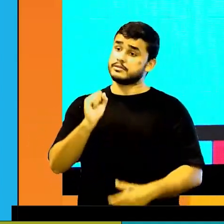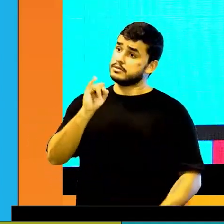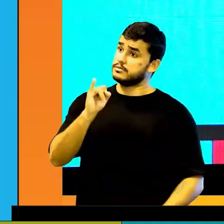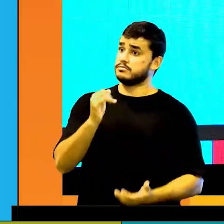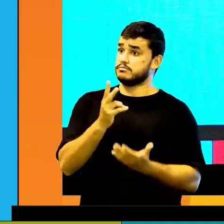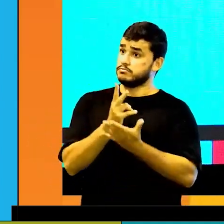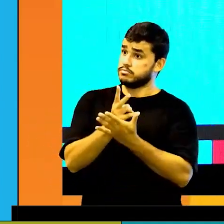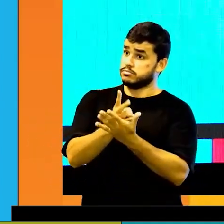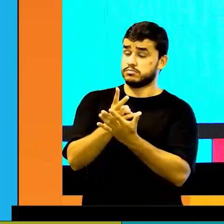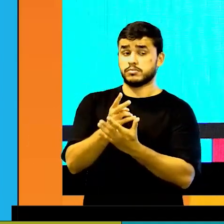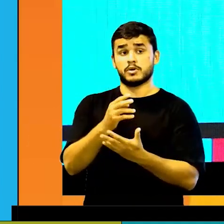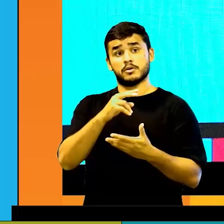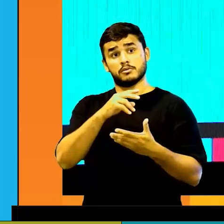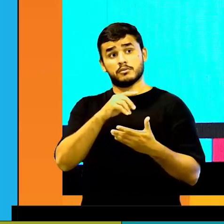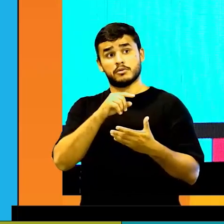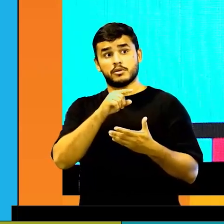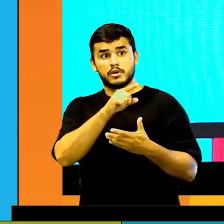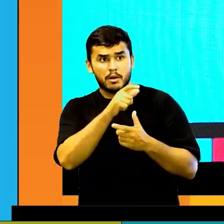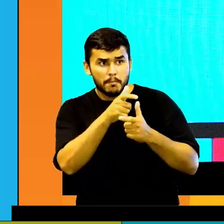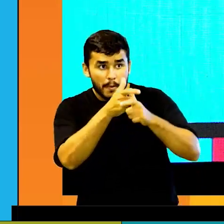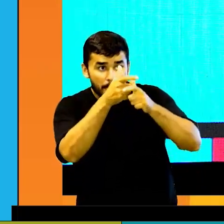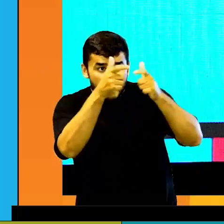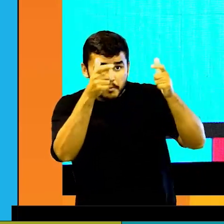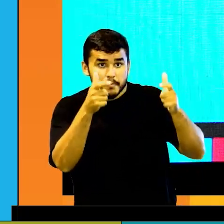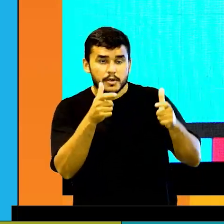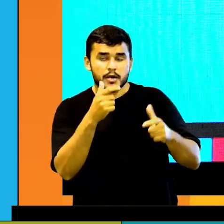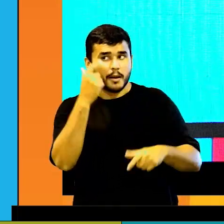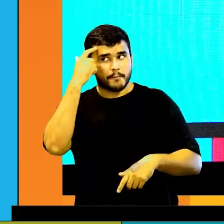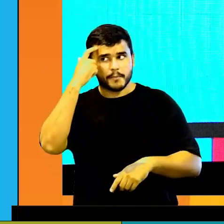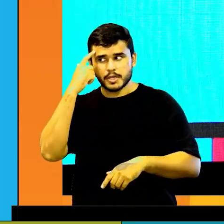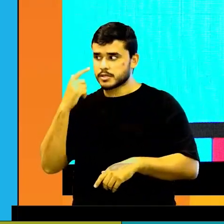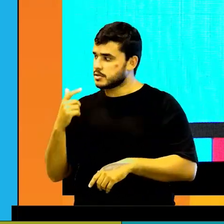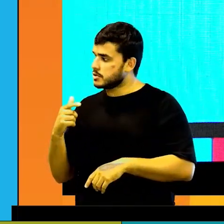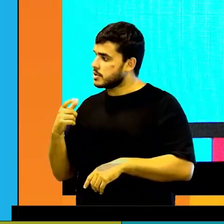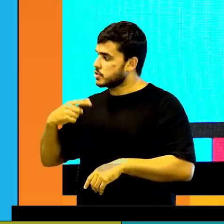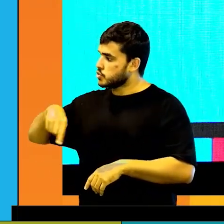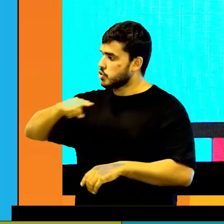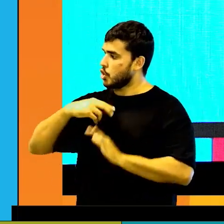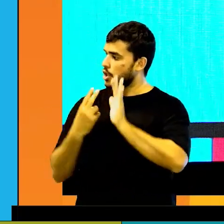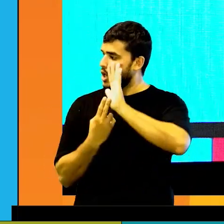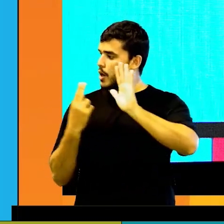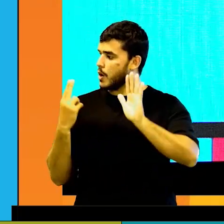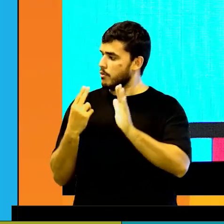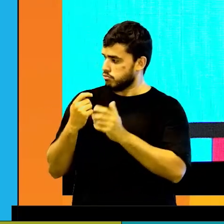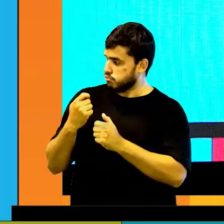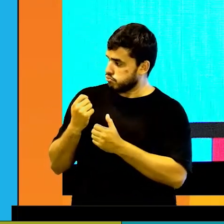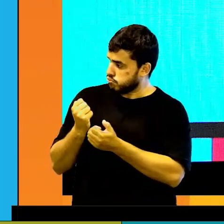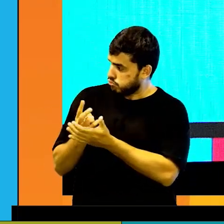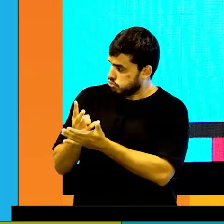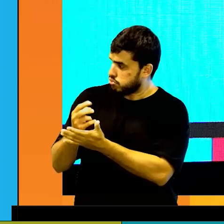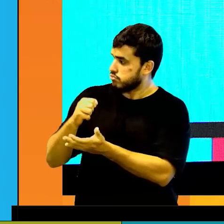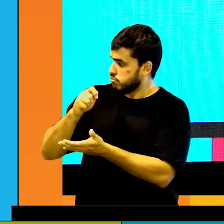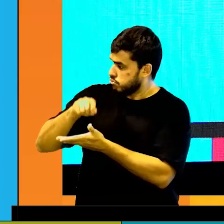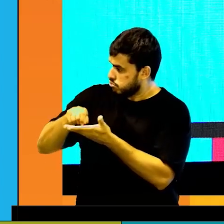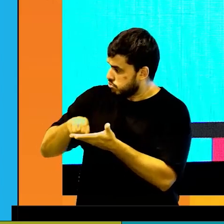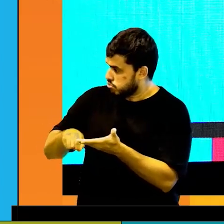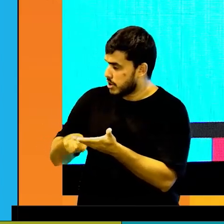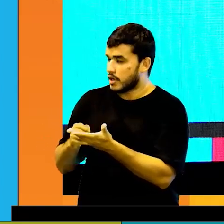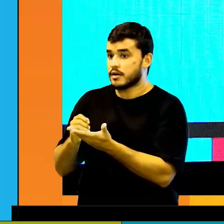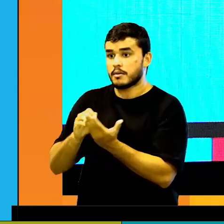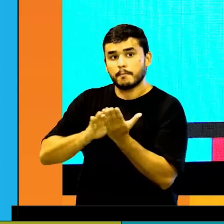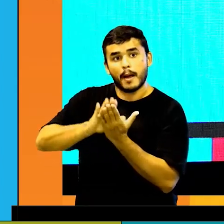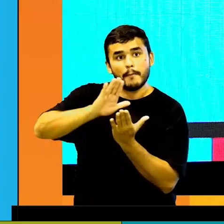ser produzida ou não. É tanto que a gente vai já perceber uma mudança do romantismo para o realismo, principalmente em